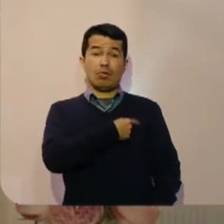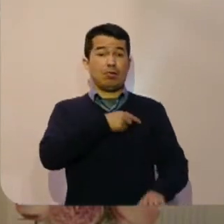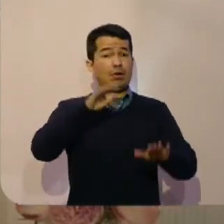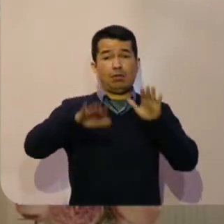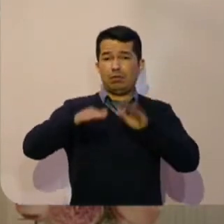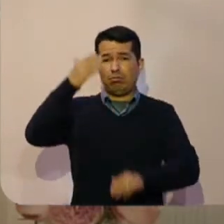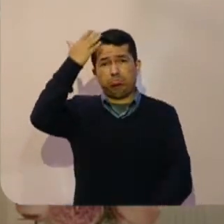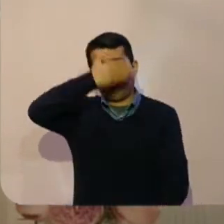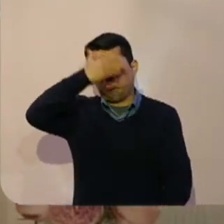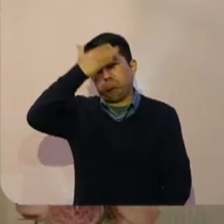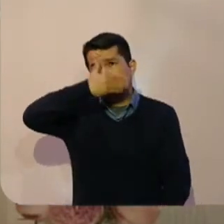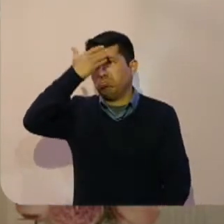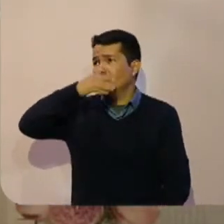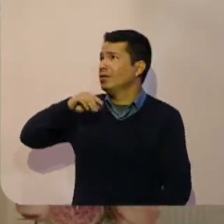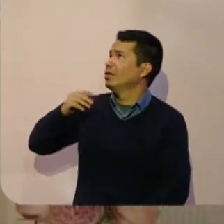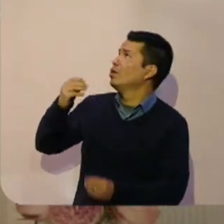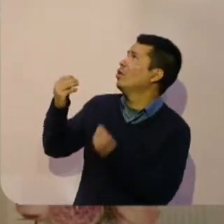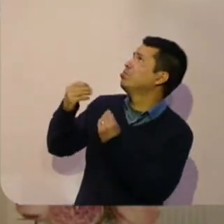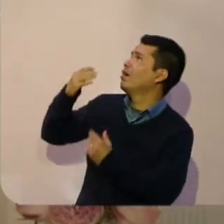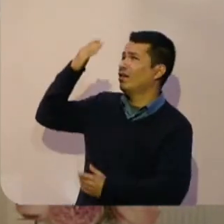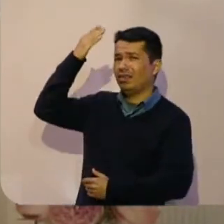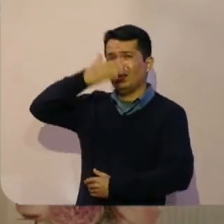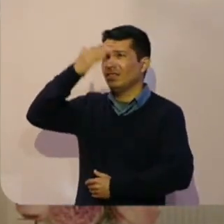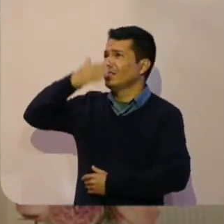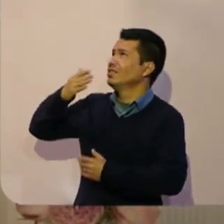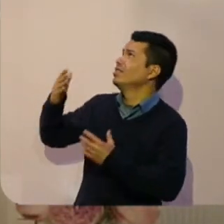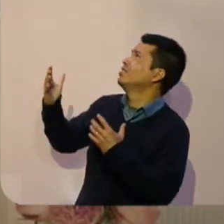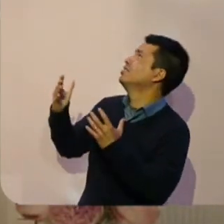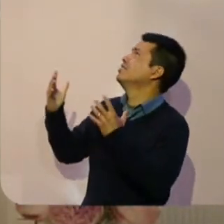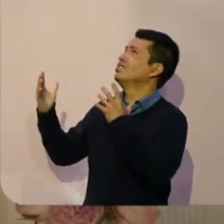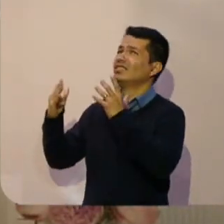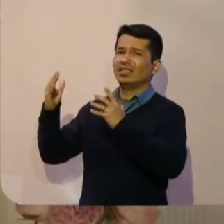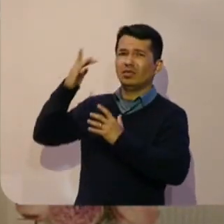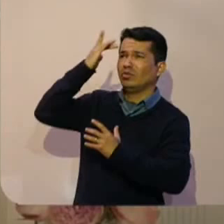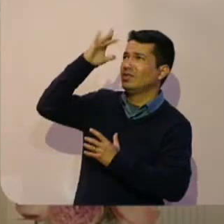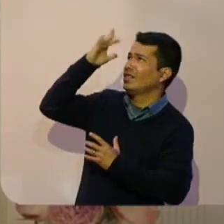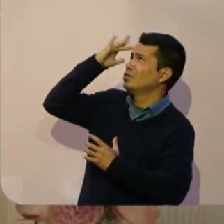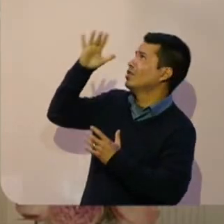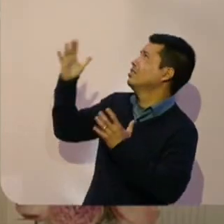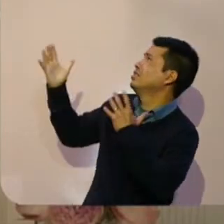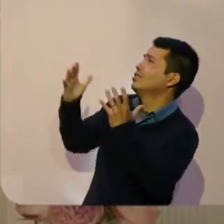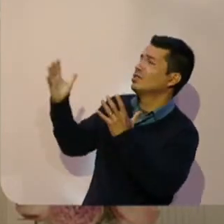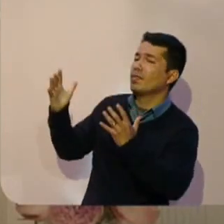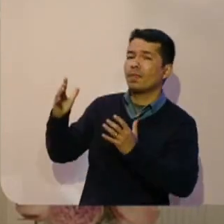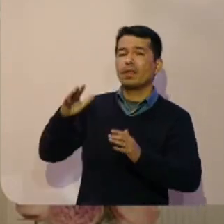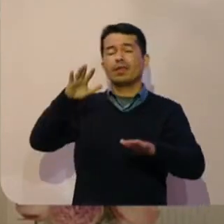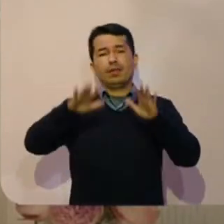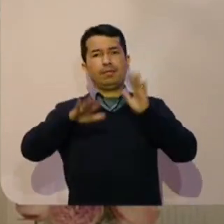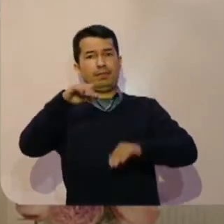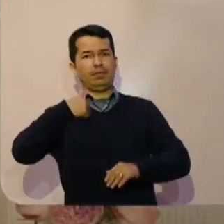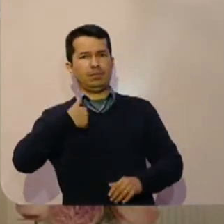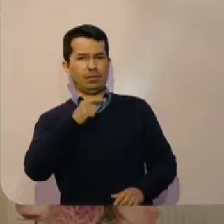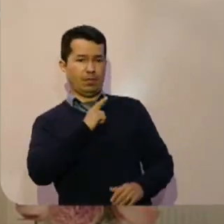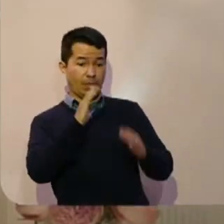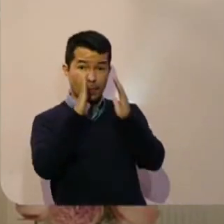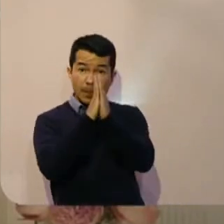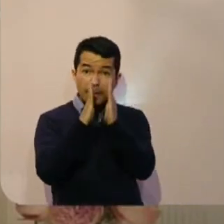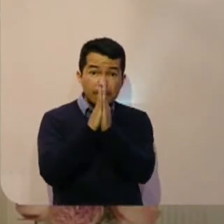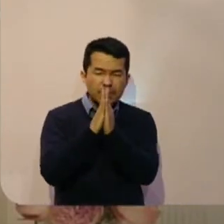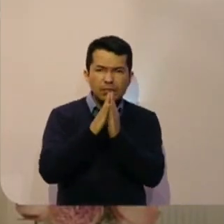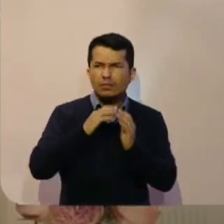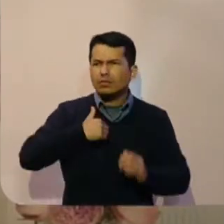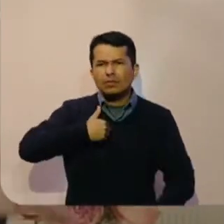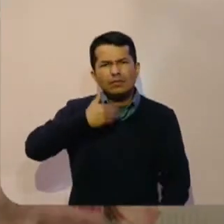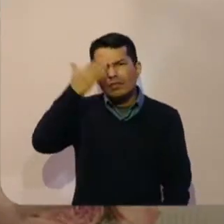respostas. Muitas vezes na minha vida, eu venho orar e eu não tive ainda a resposta. Eu ainda não